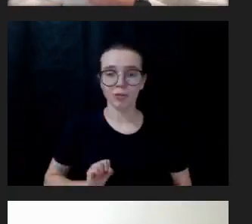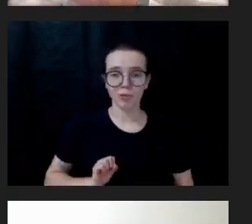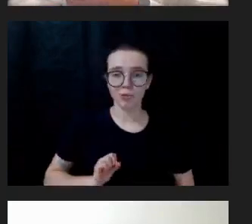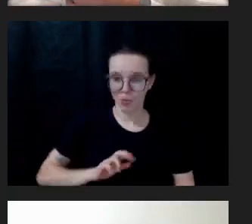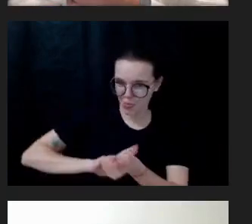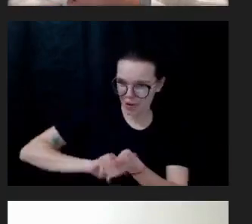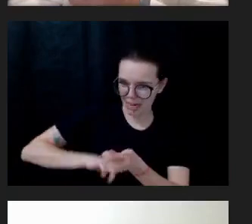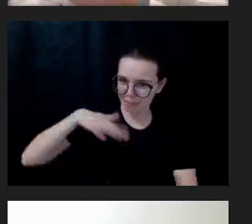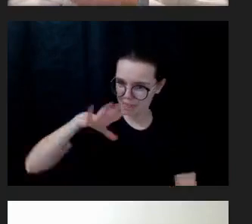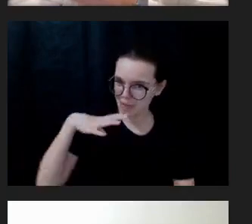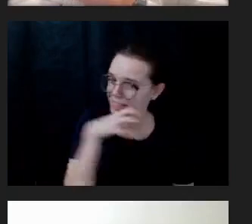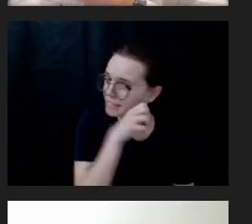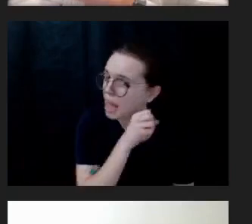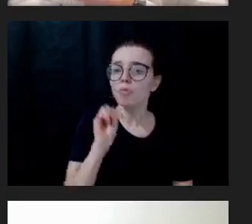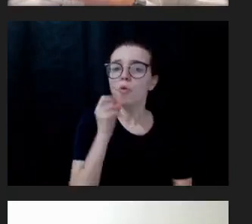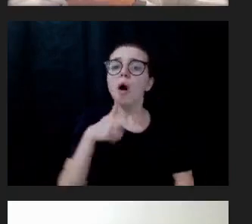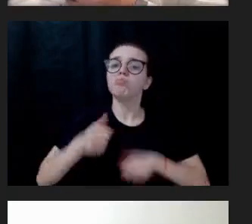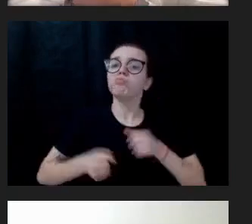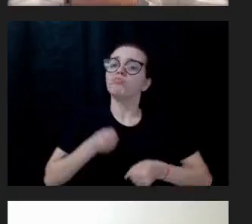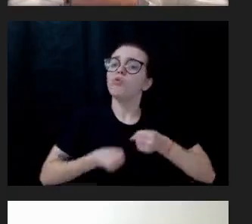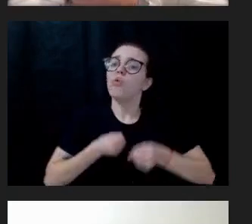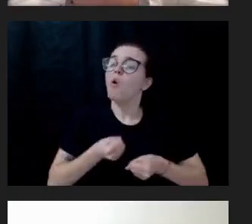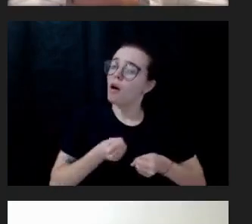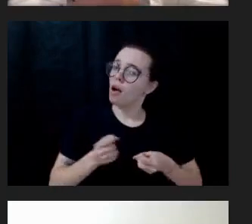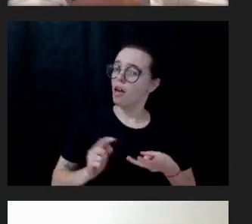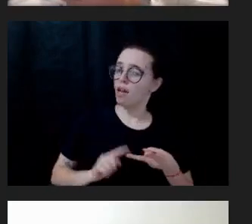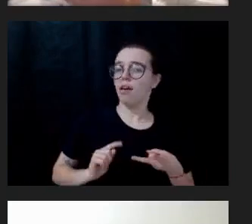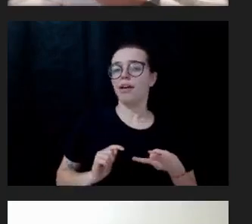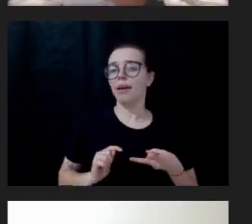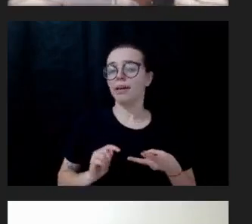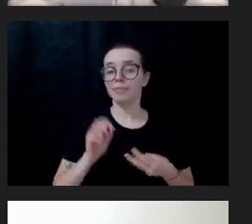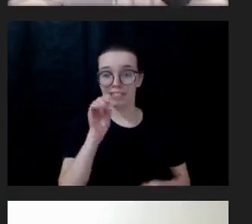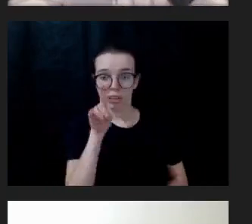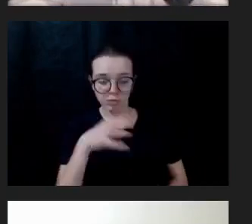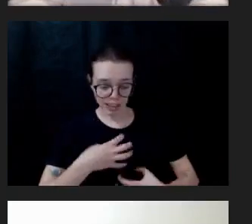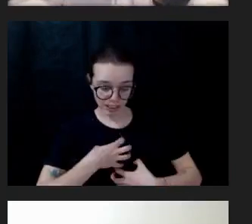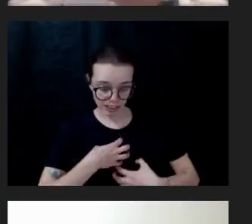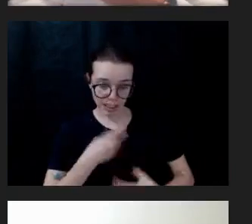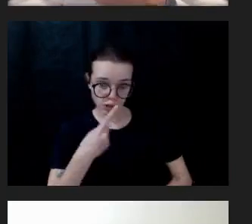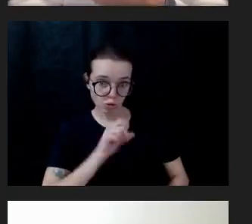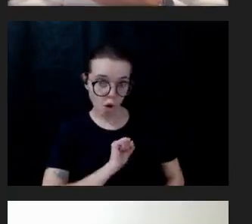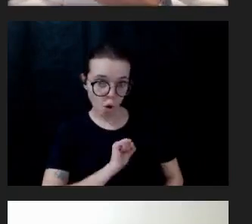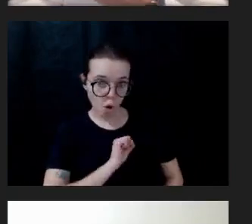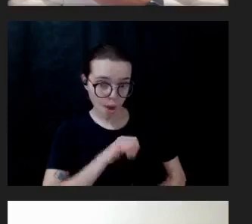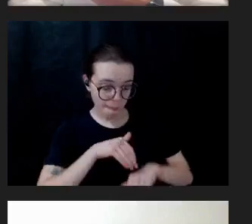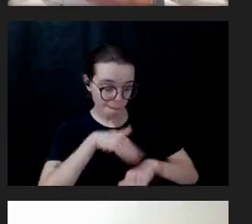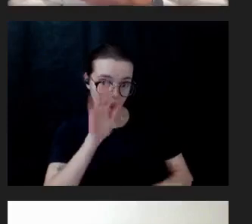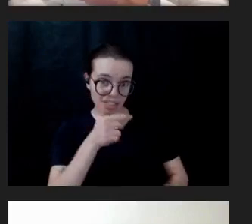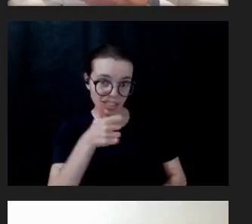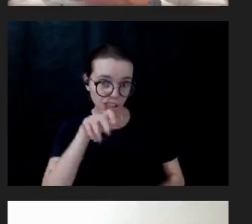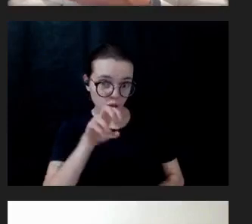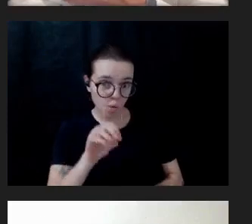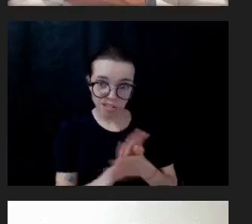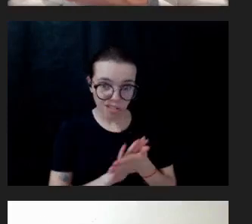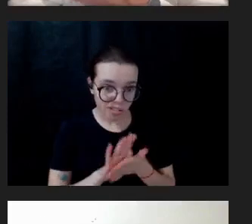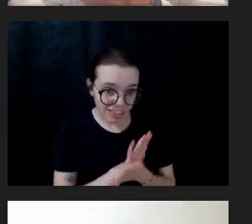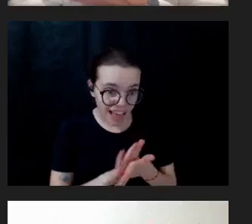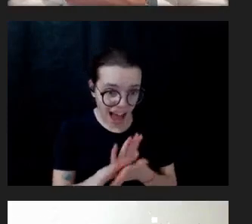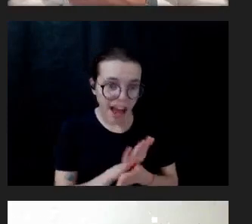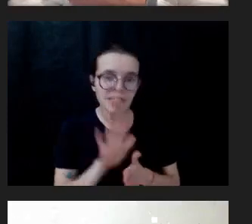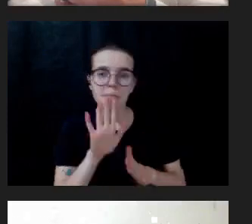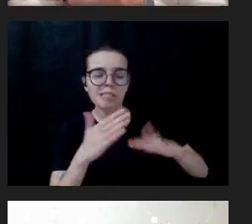tiver a sua frequência cardíaca ali não acima de 150, mas na faixa